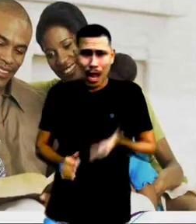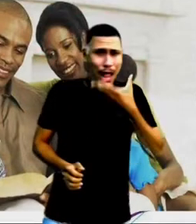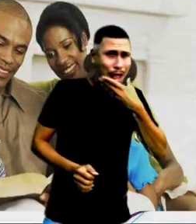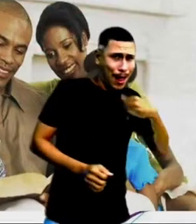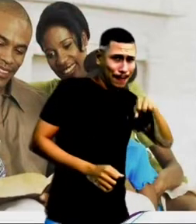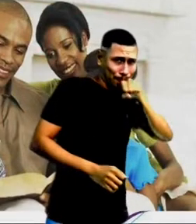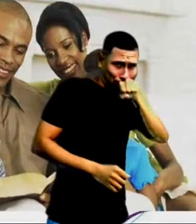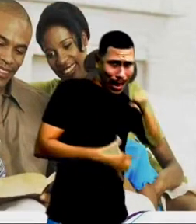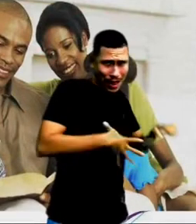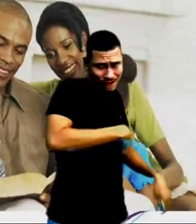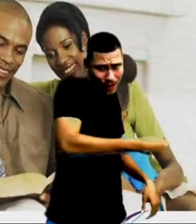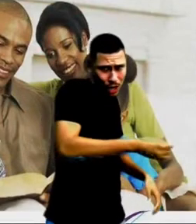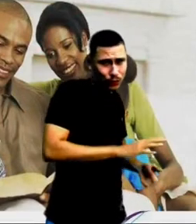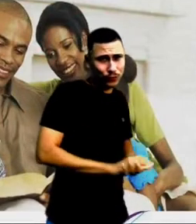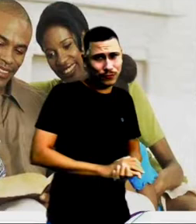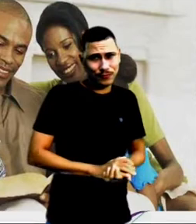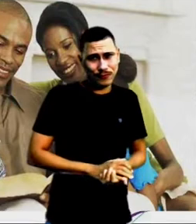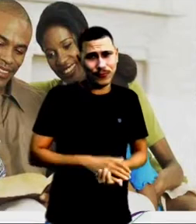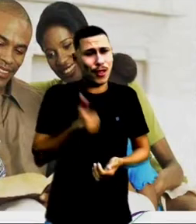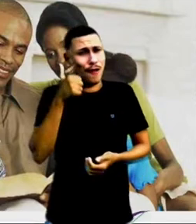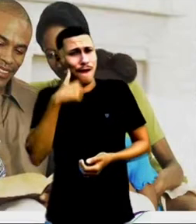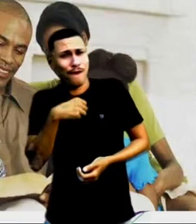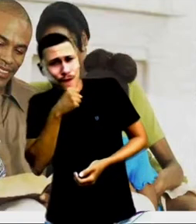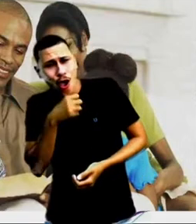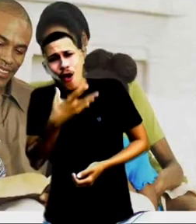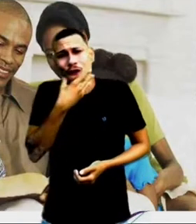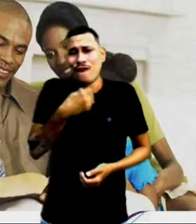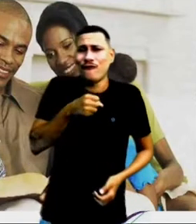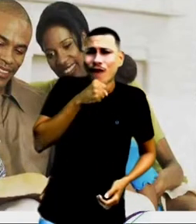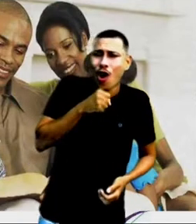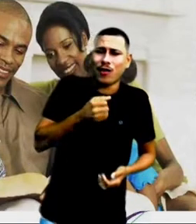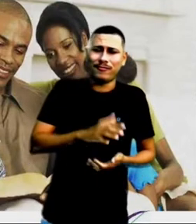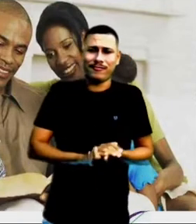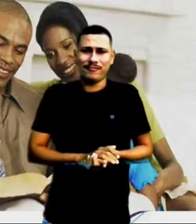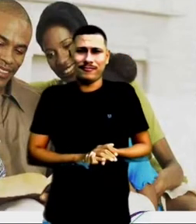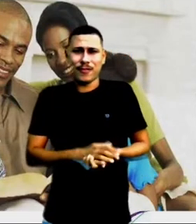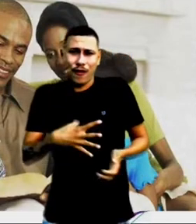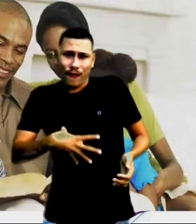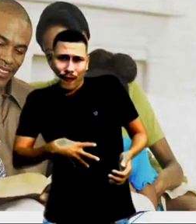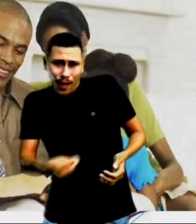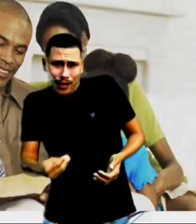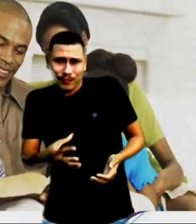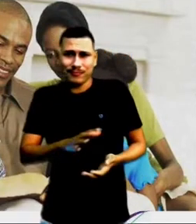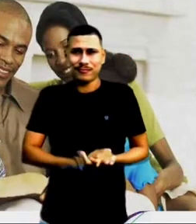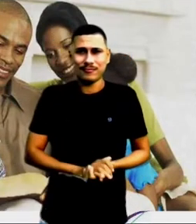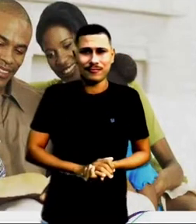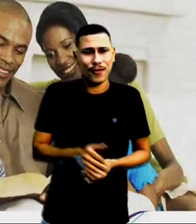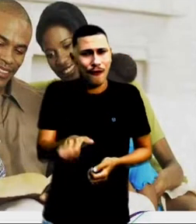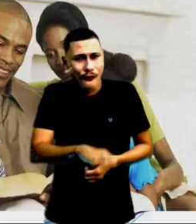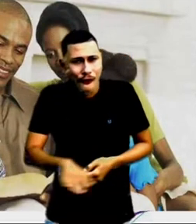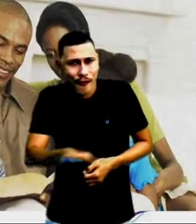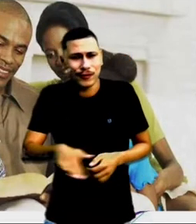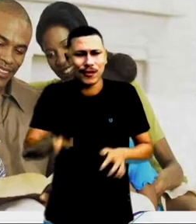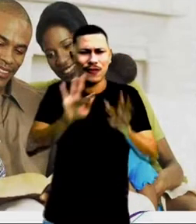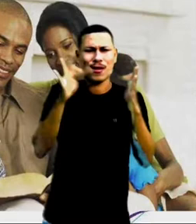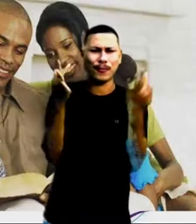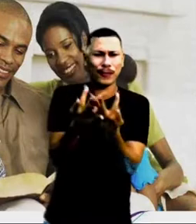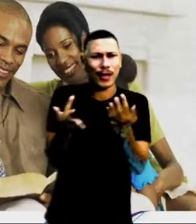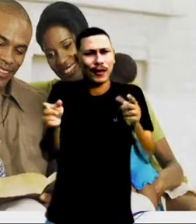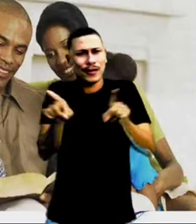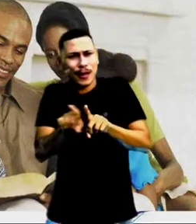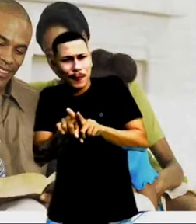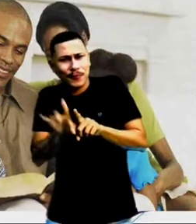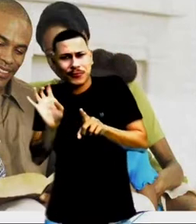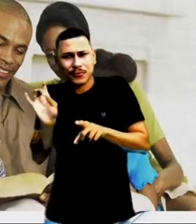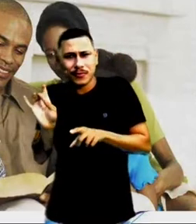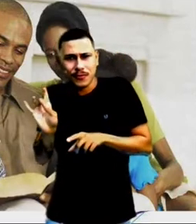o vovô, a vovó, o titio, a titia, junto com a criança. Existe também família que só